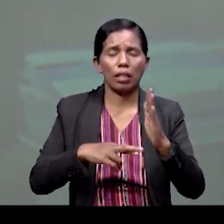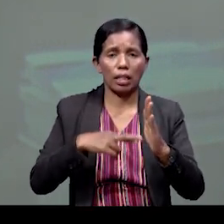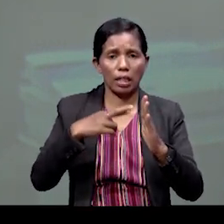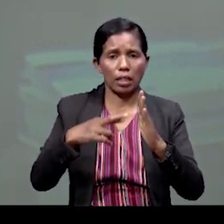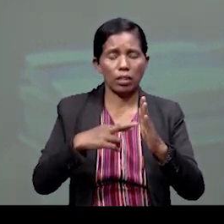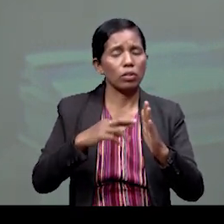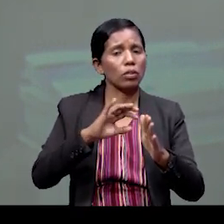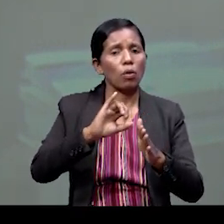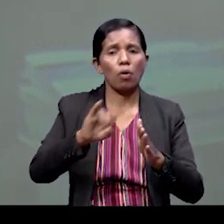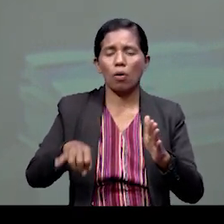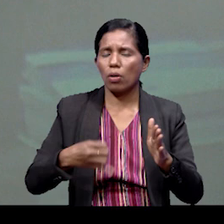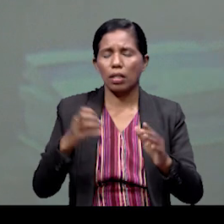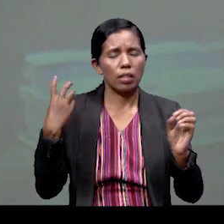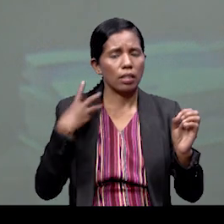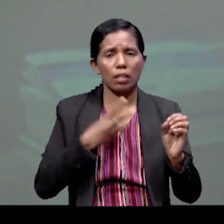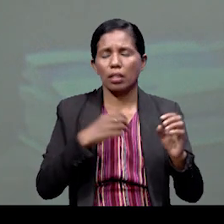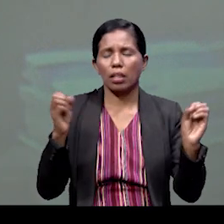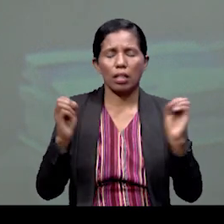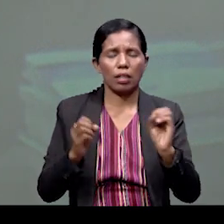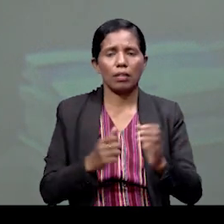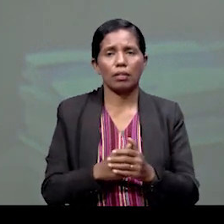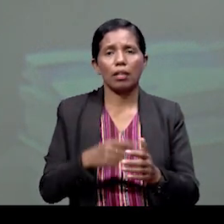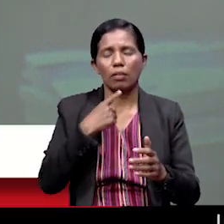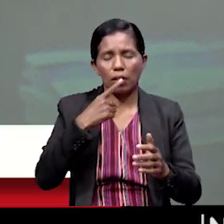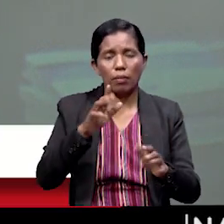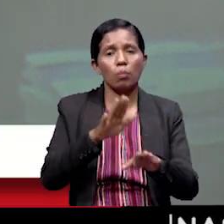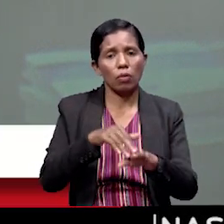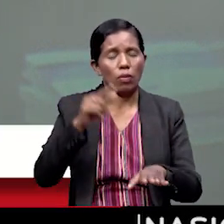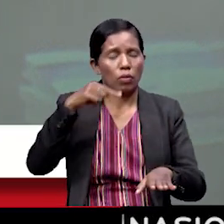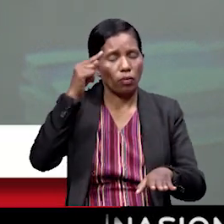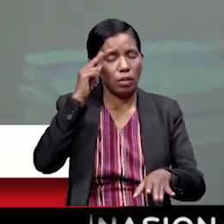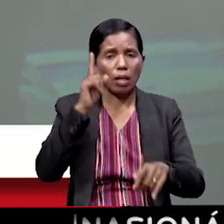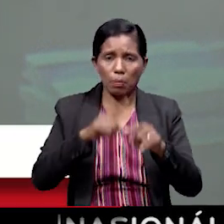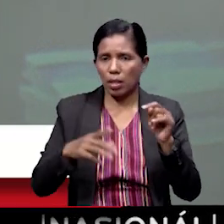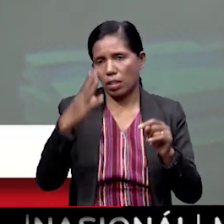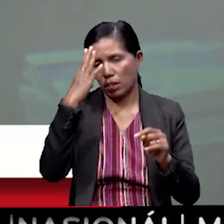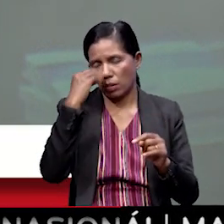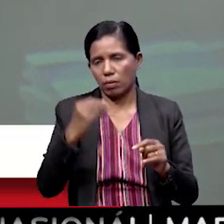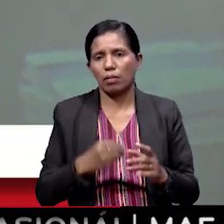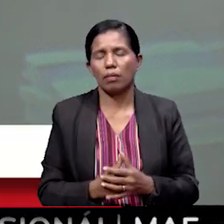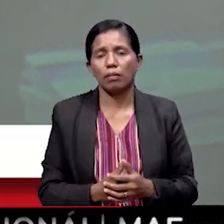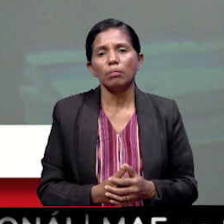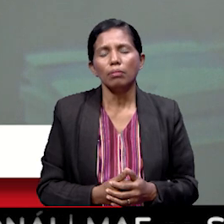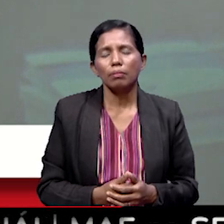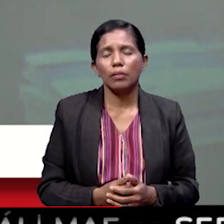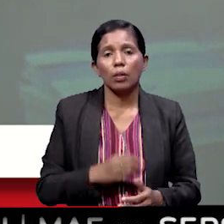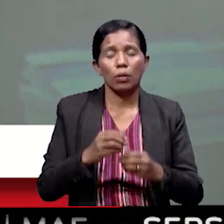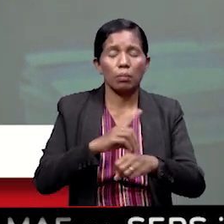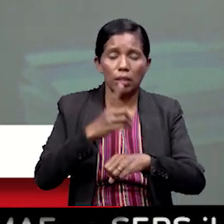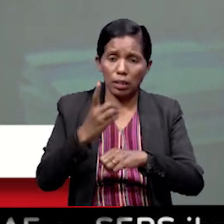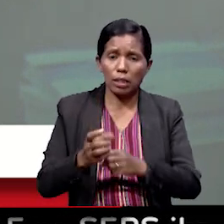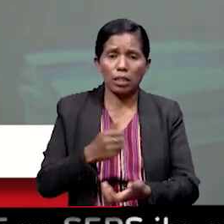problema. Ne ha fan un fali governo de ne la bel dukur. Que sta un desastre tem que